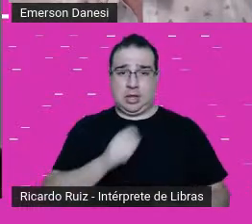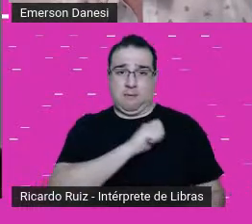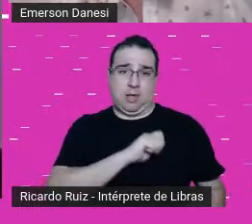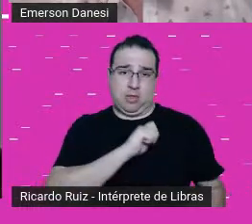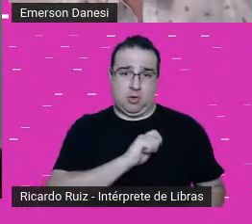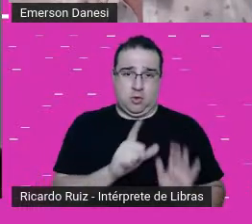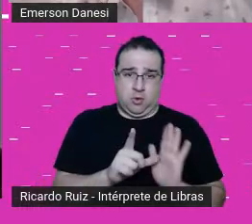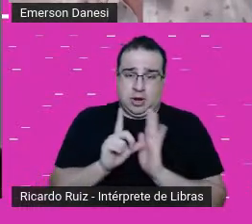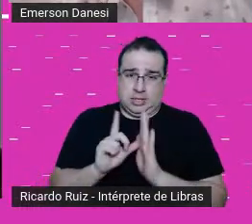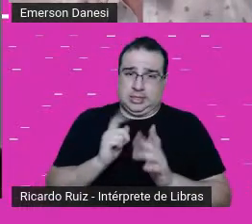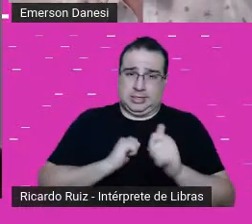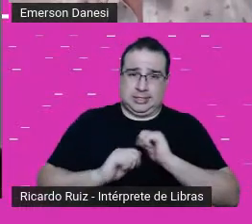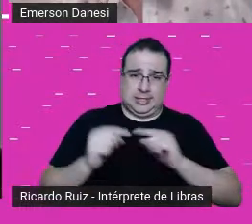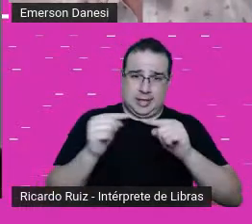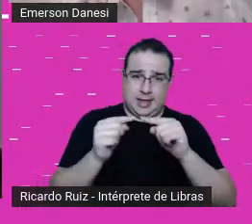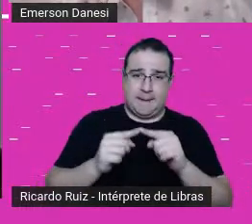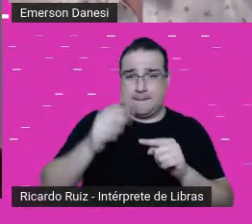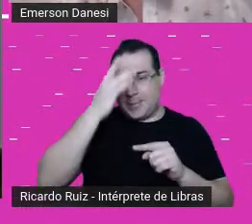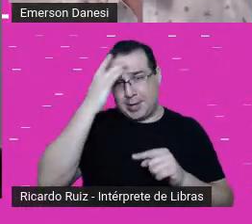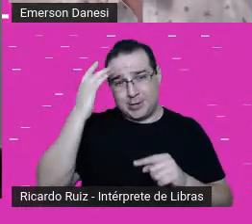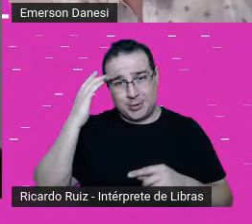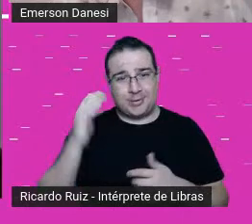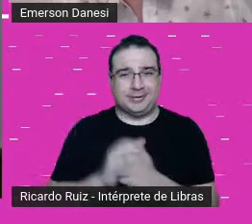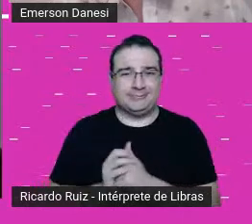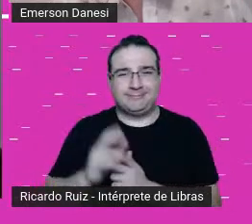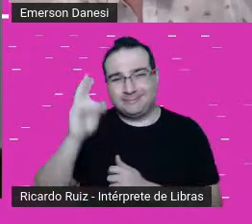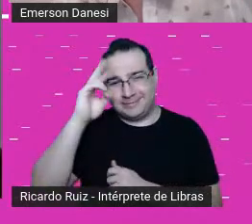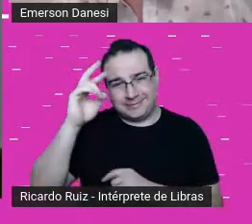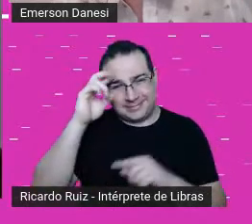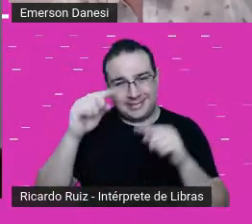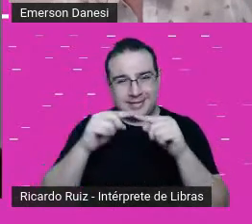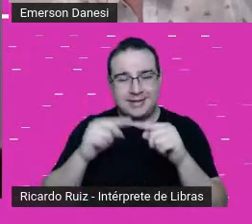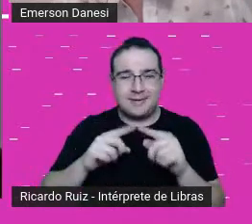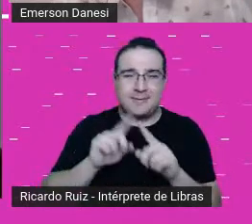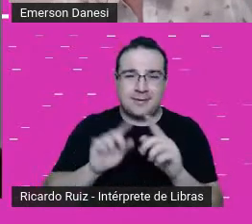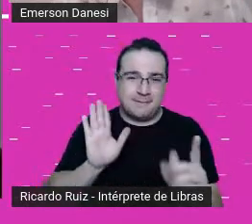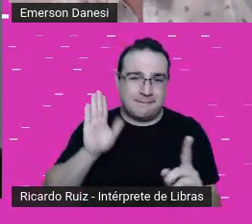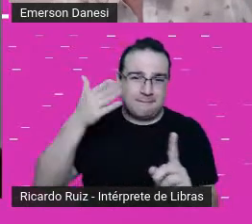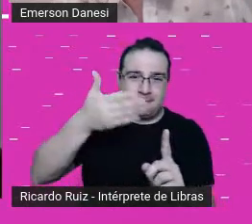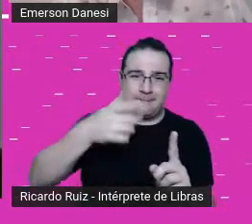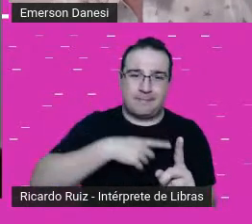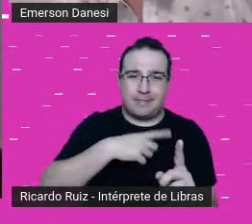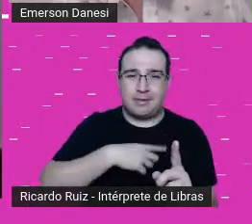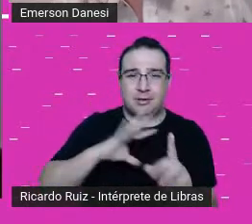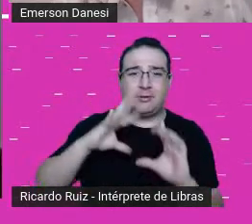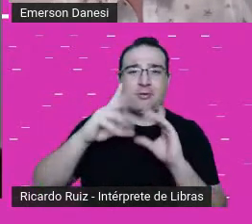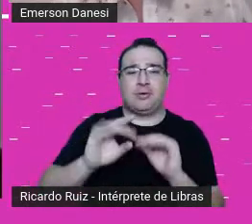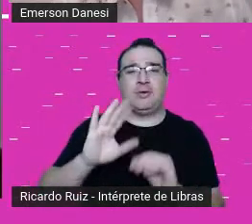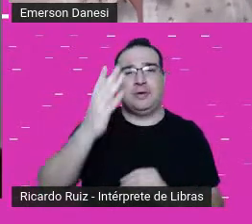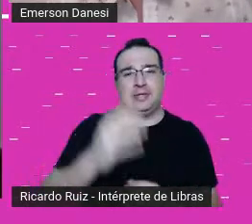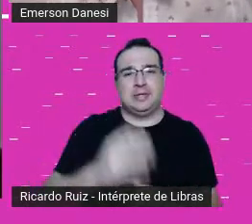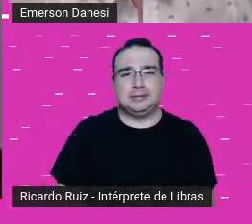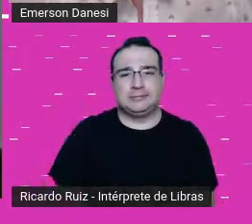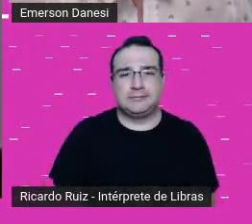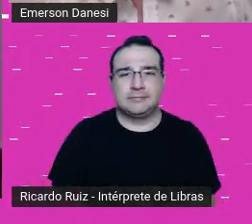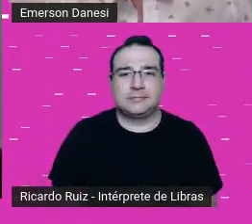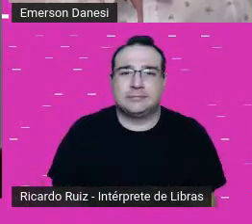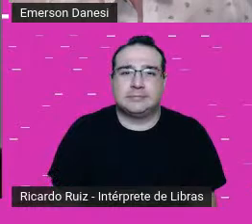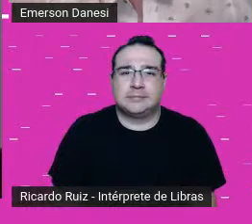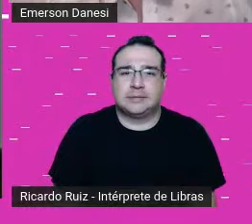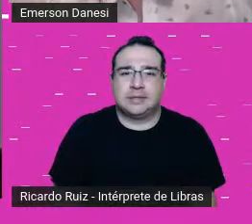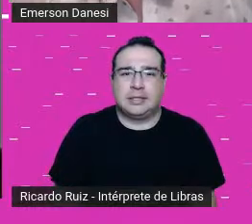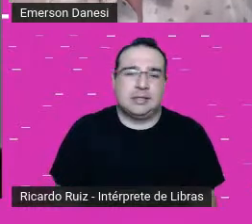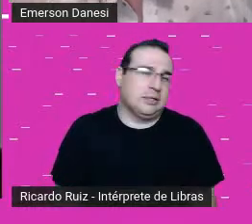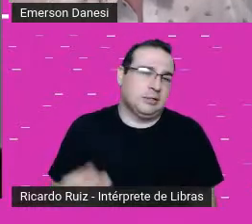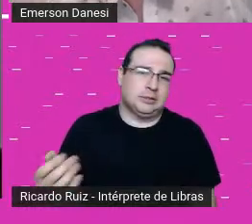então eu lembro que ele sempre e ele era muito sensível, provavelmente, tudo que estava acontecendo,